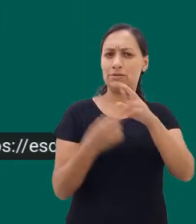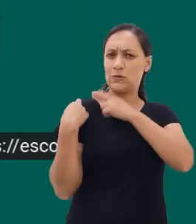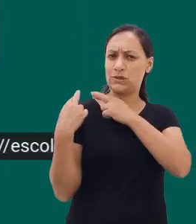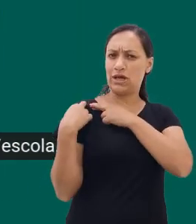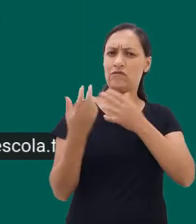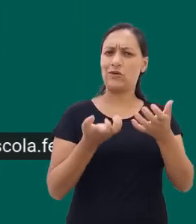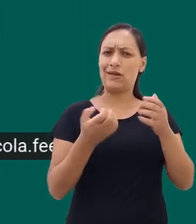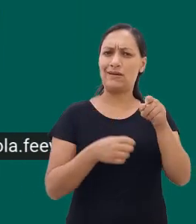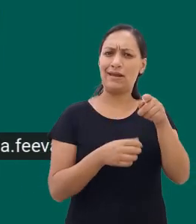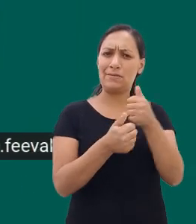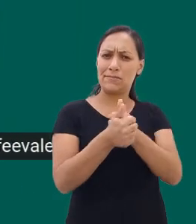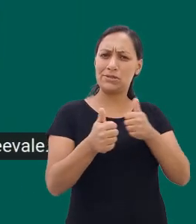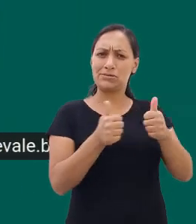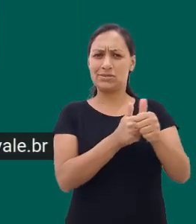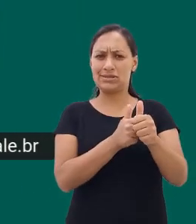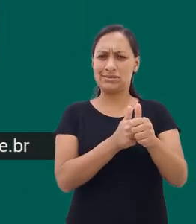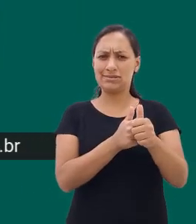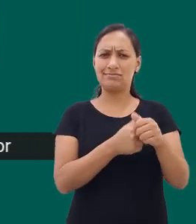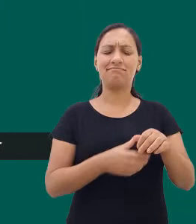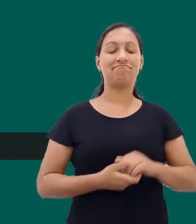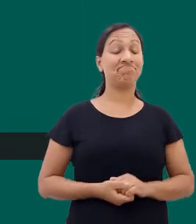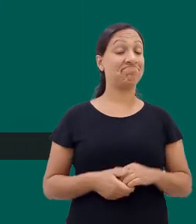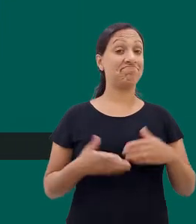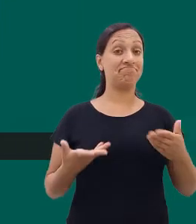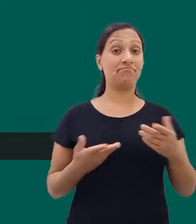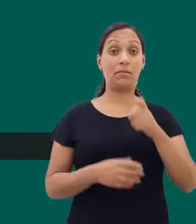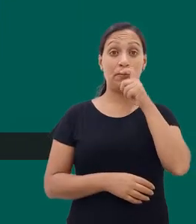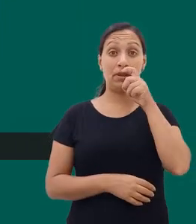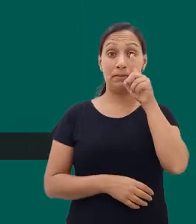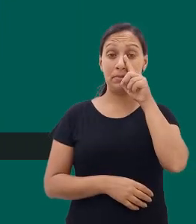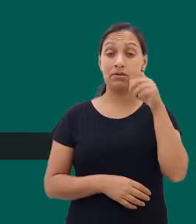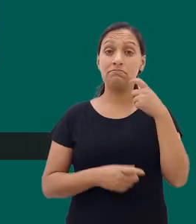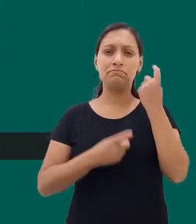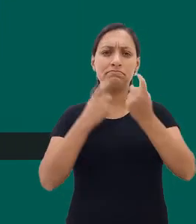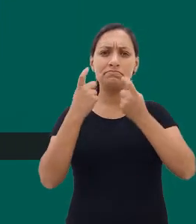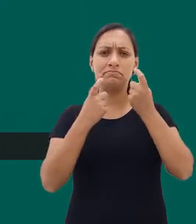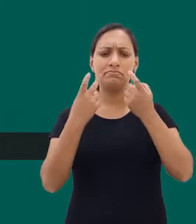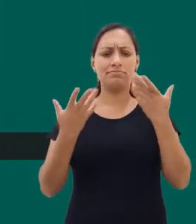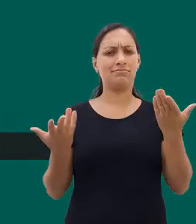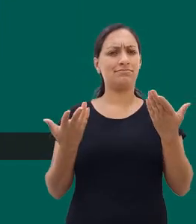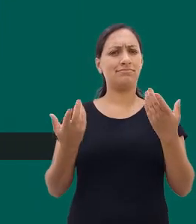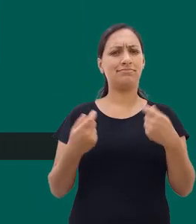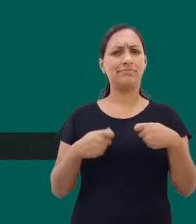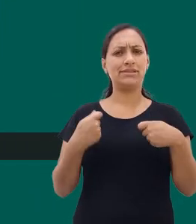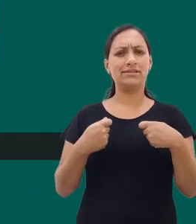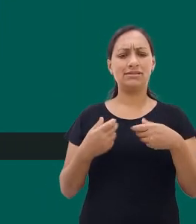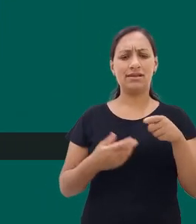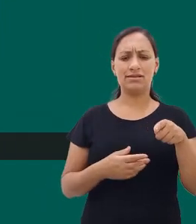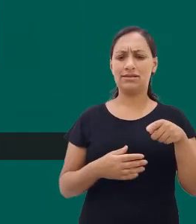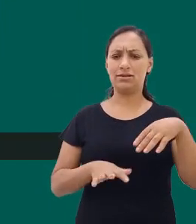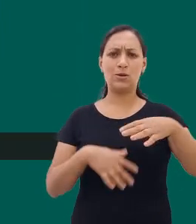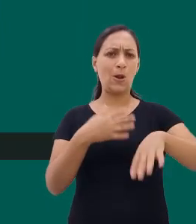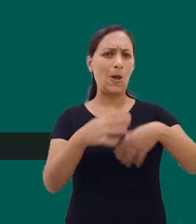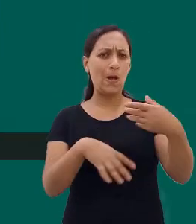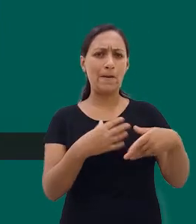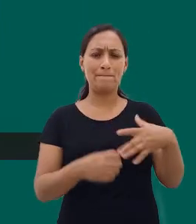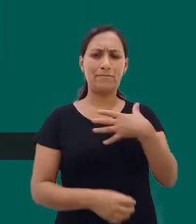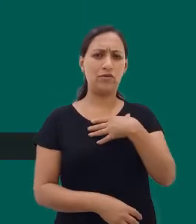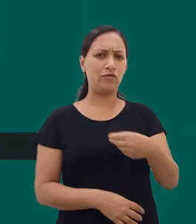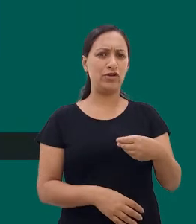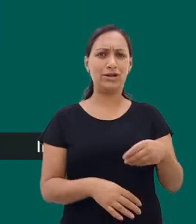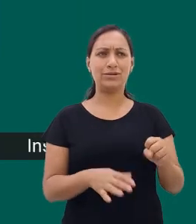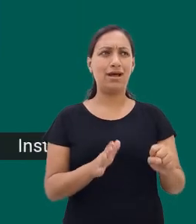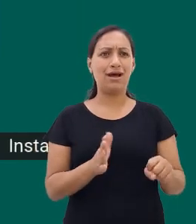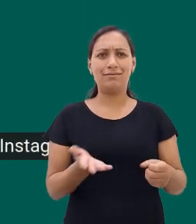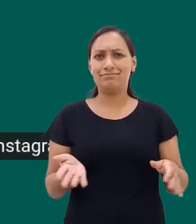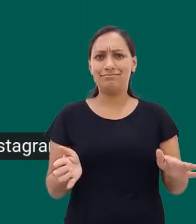Rafael ali, né? Mas, para um pai, ele fica preocupado, porque ele diz, isso é o cenário do caos, meu filho né, se ferrou.